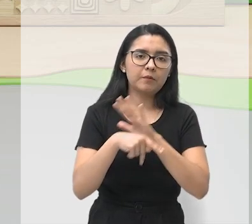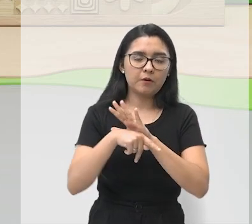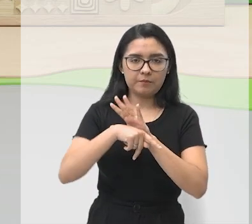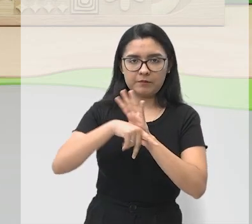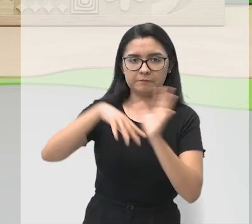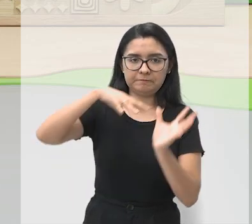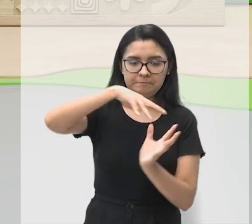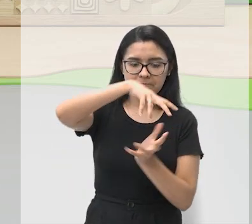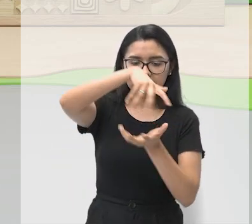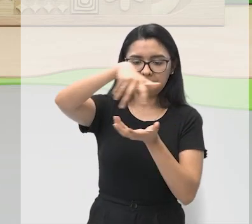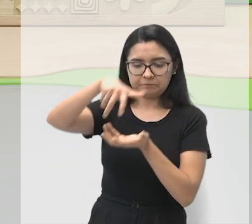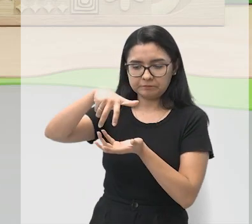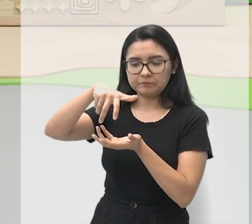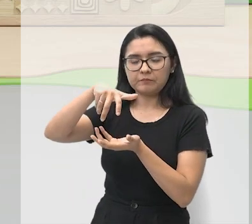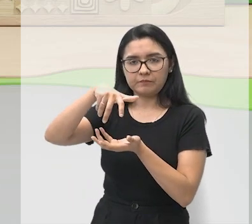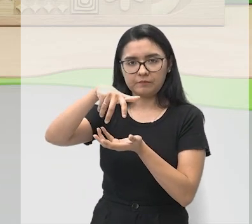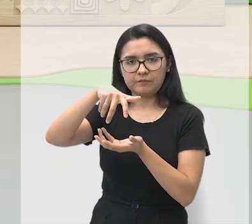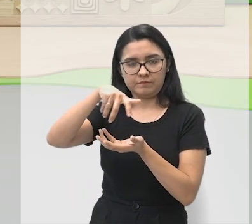ser humano